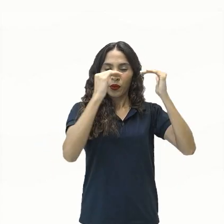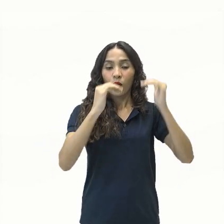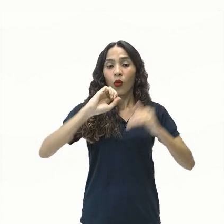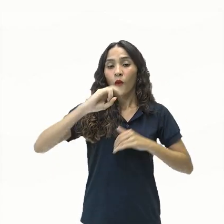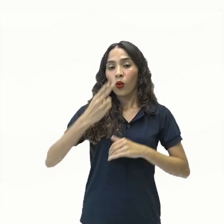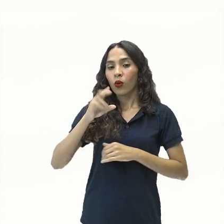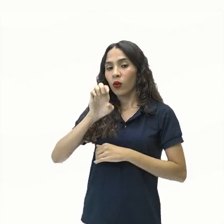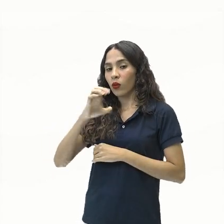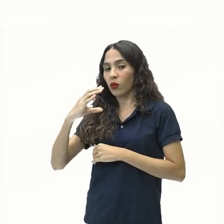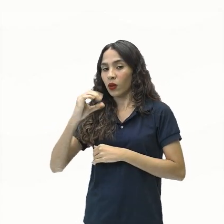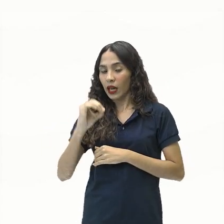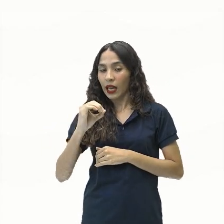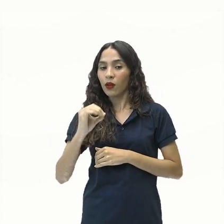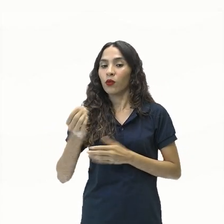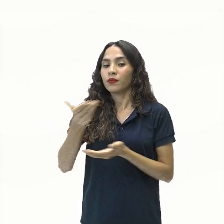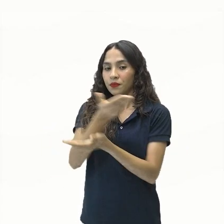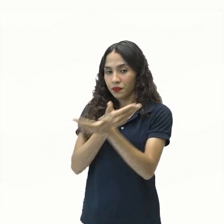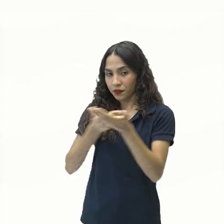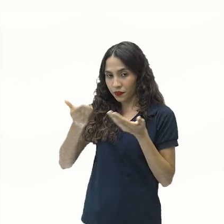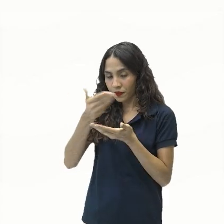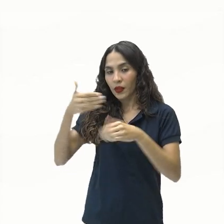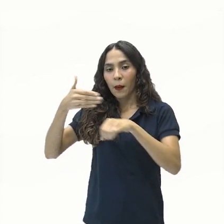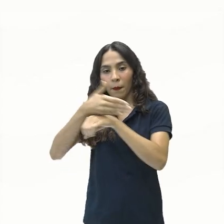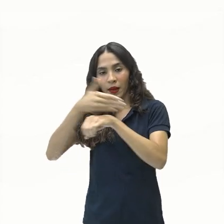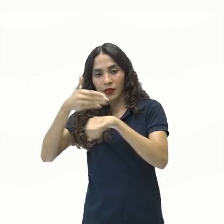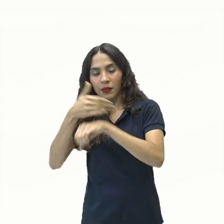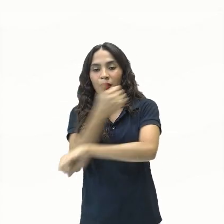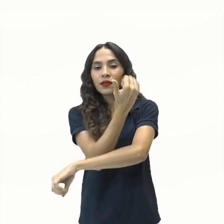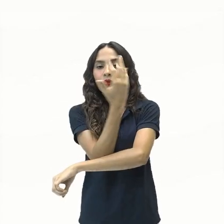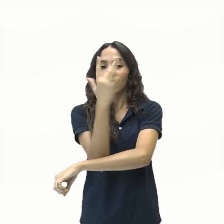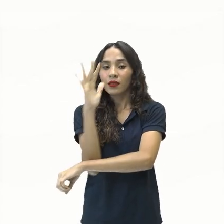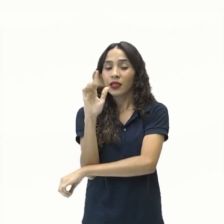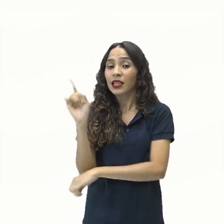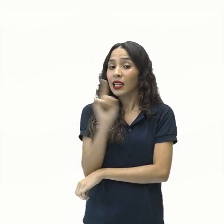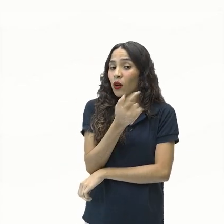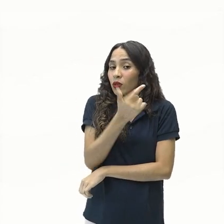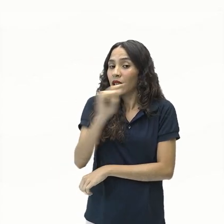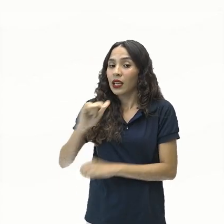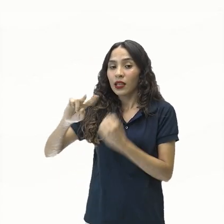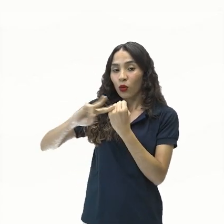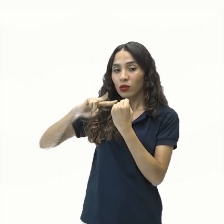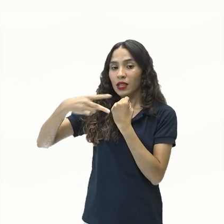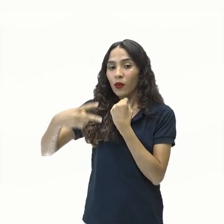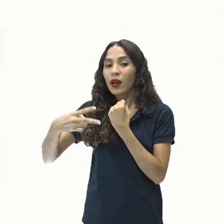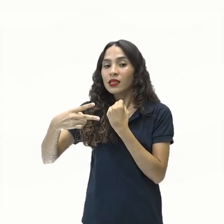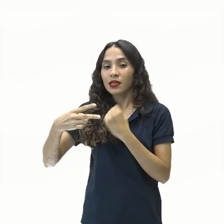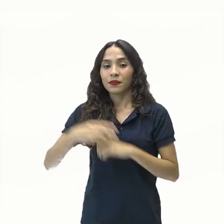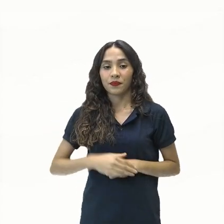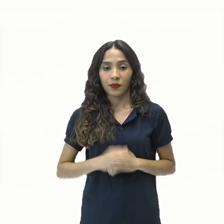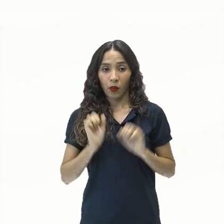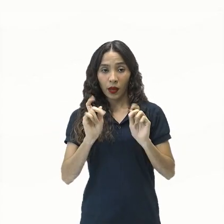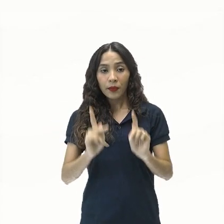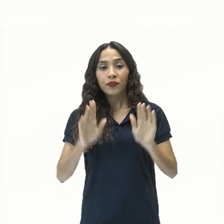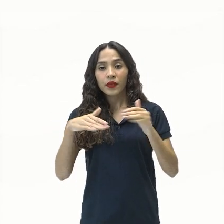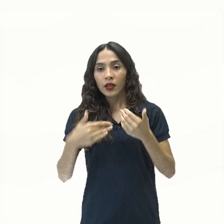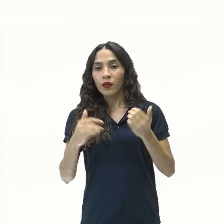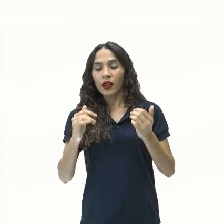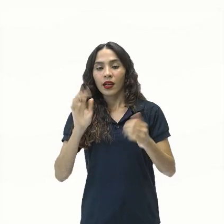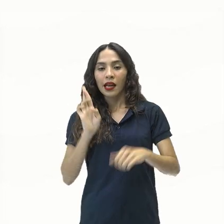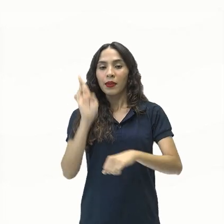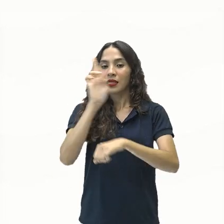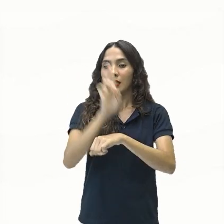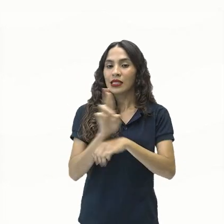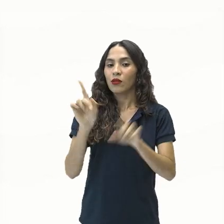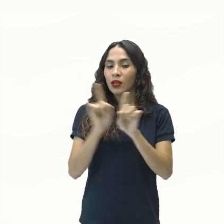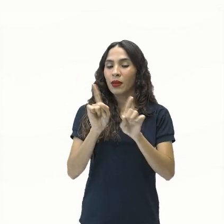né, interagindo e participando daquele meio sem prejudicar aquele espaço, tá certo? Então, essa representação